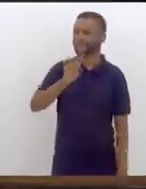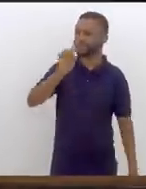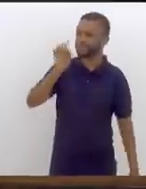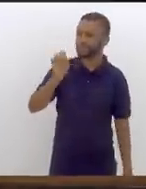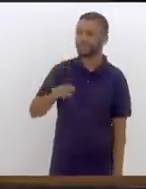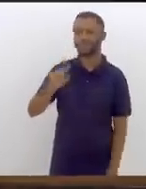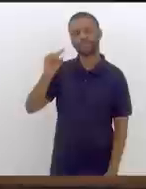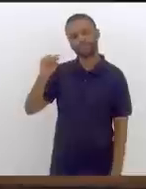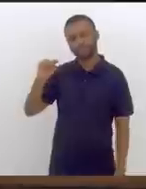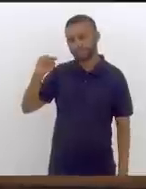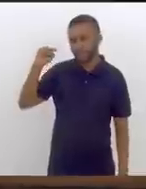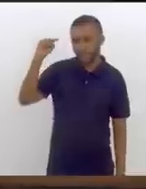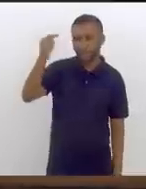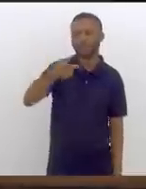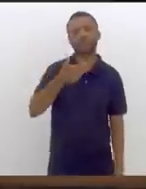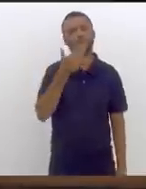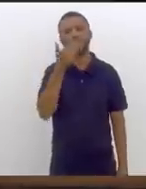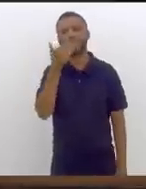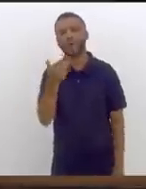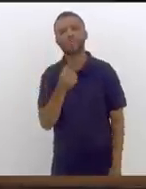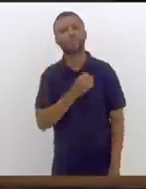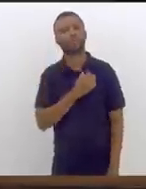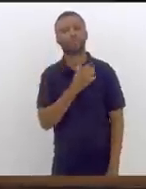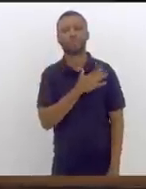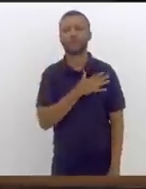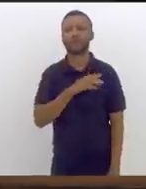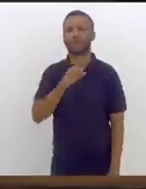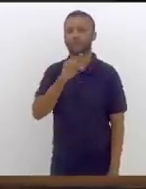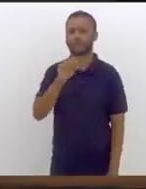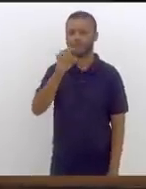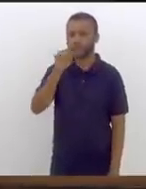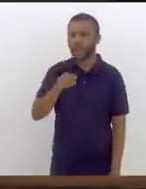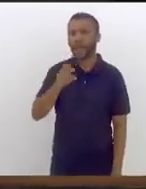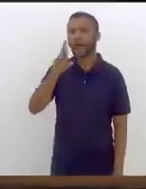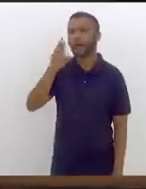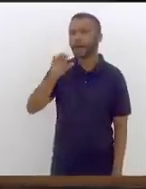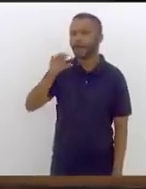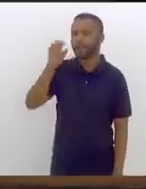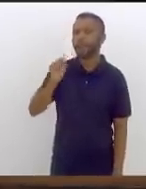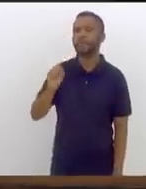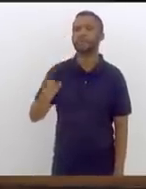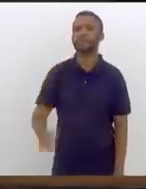para a próxima então peço ao Coronel José Ramos e peço